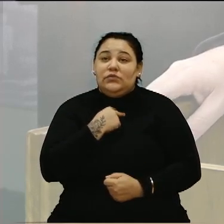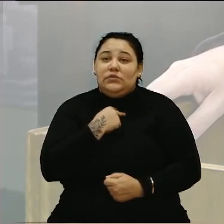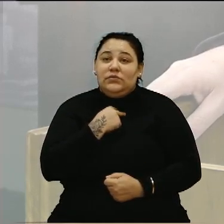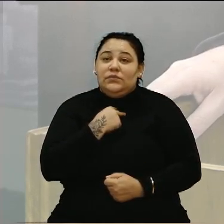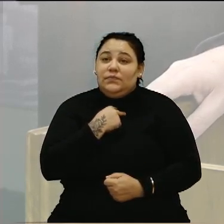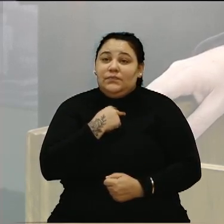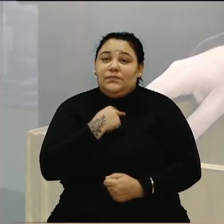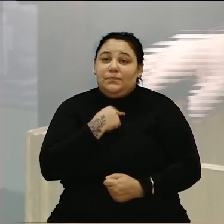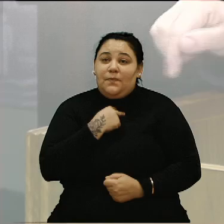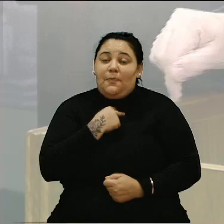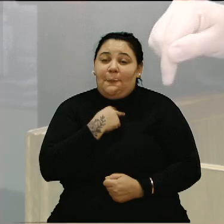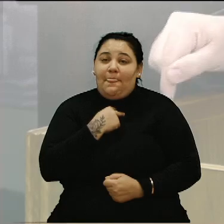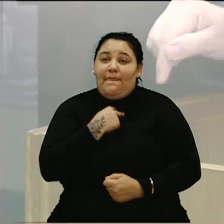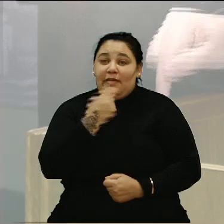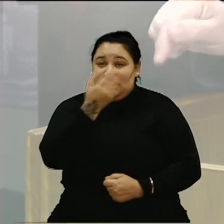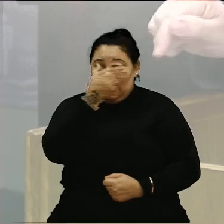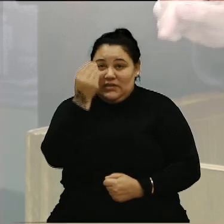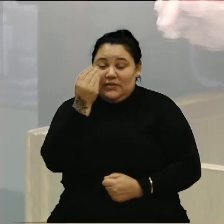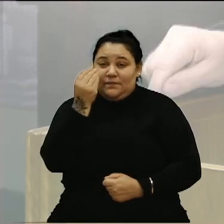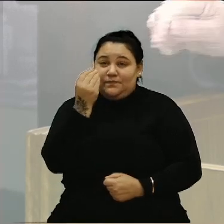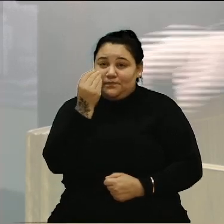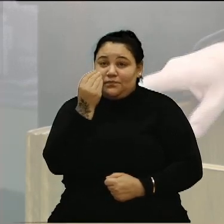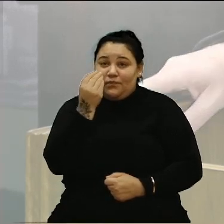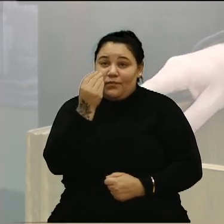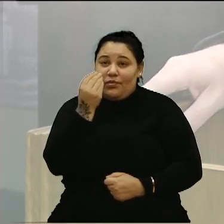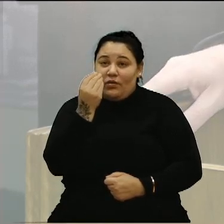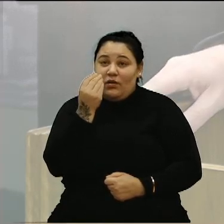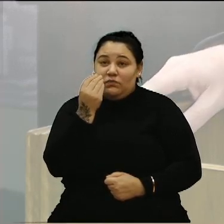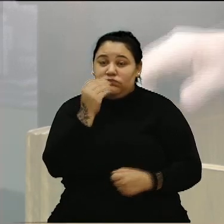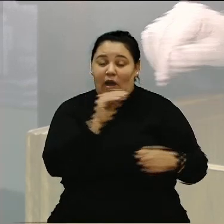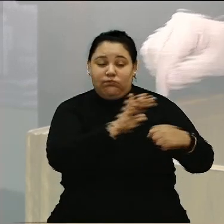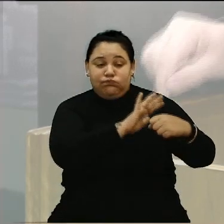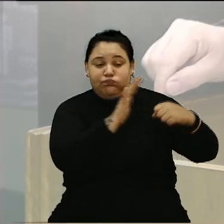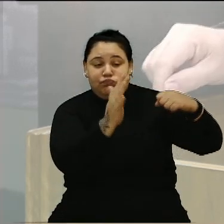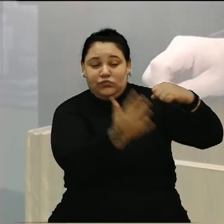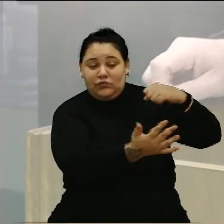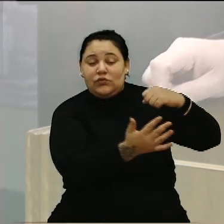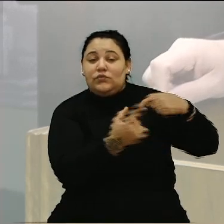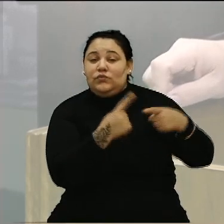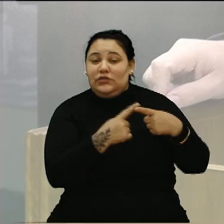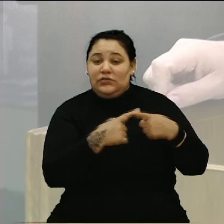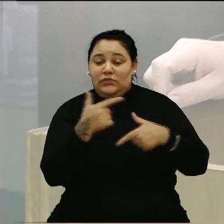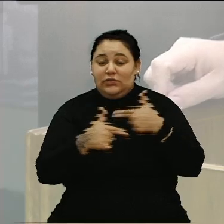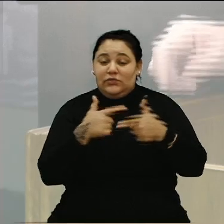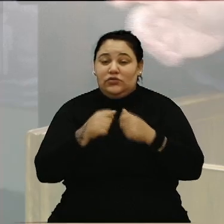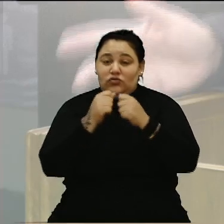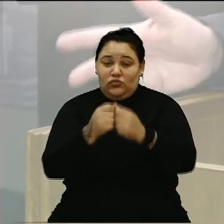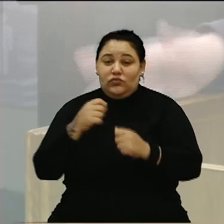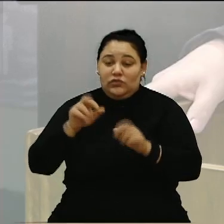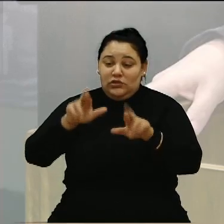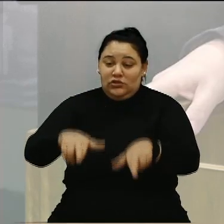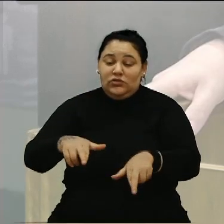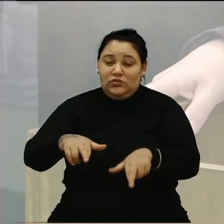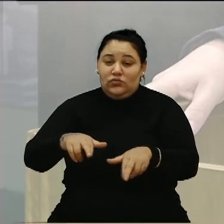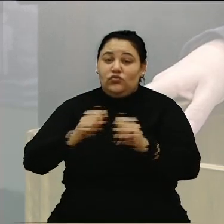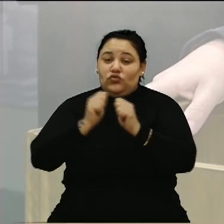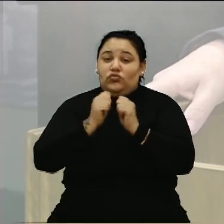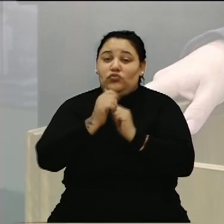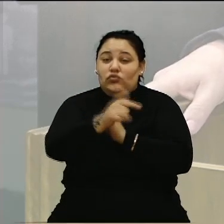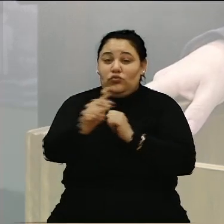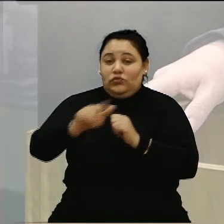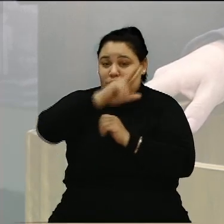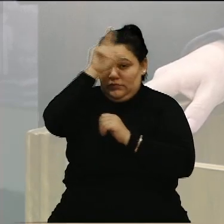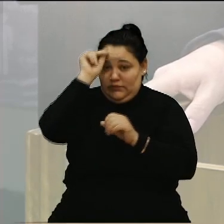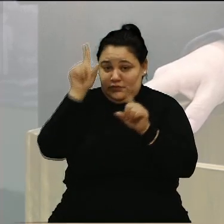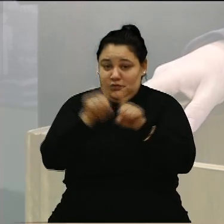encostas, principalmente na nossa região. É um trabalho conjunto na região com os demais prefeitos também, pois, como falamos